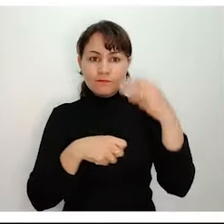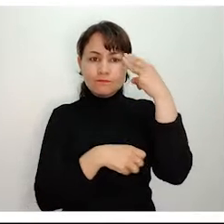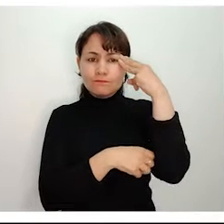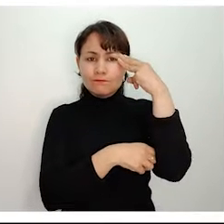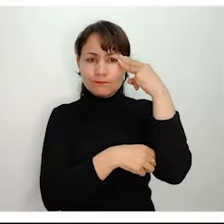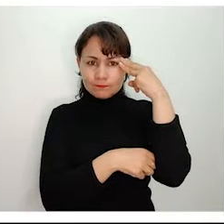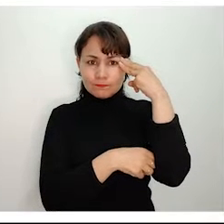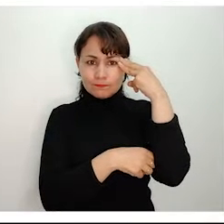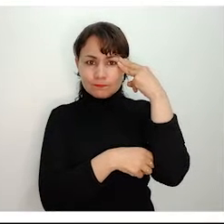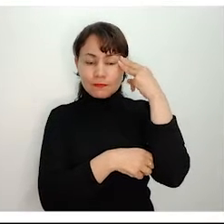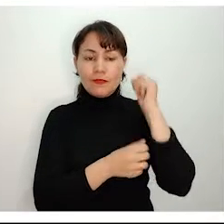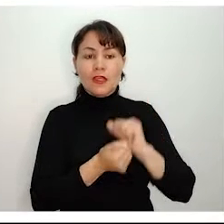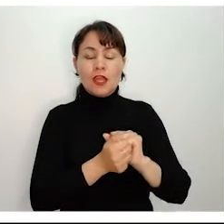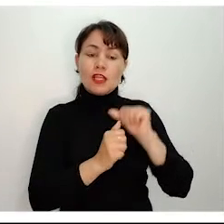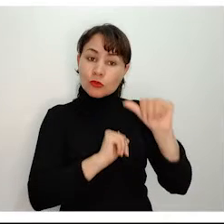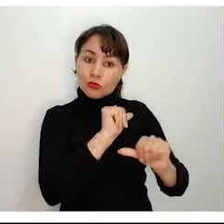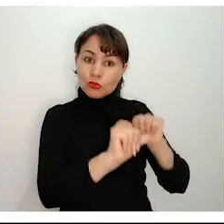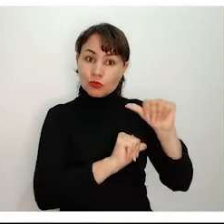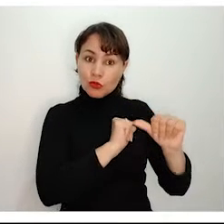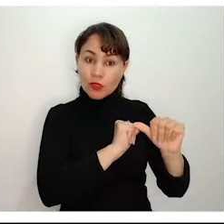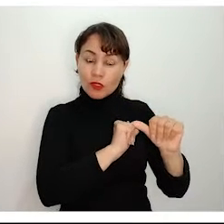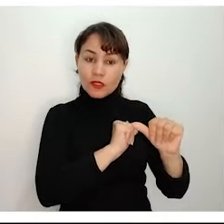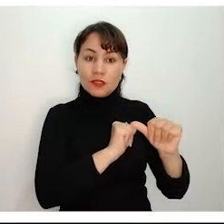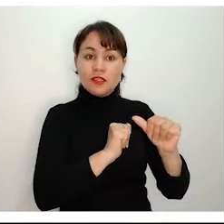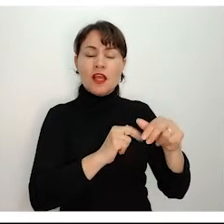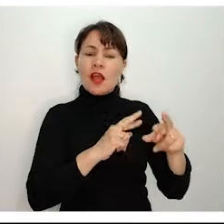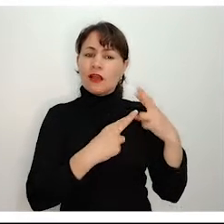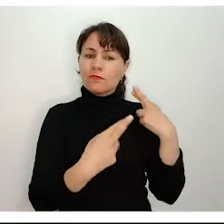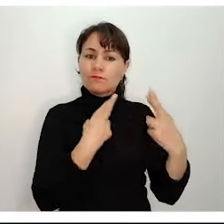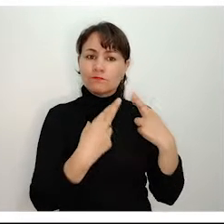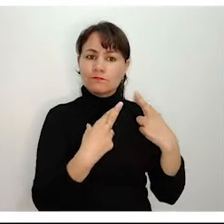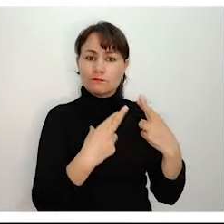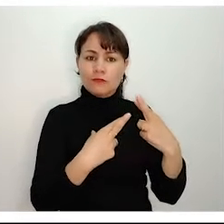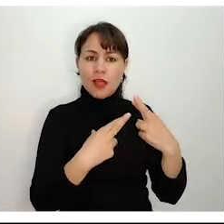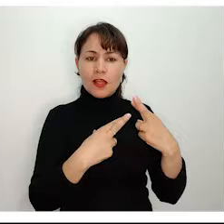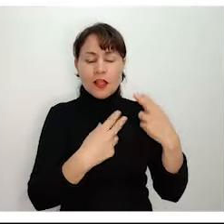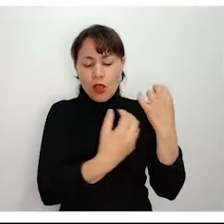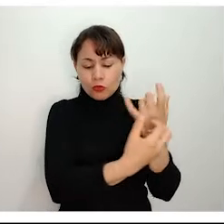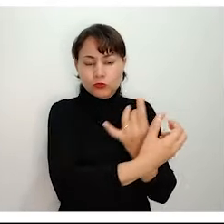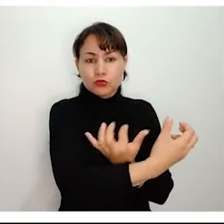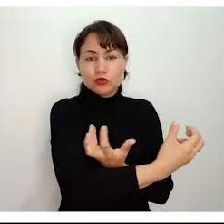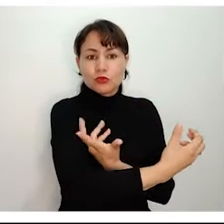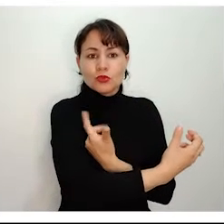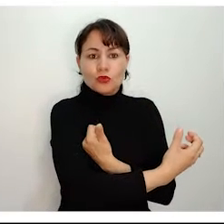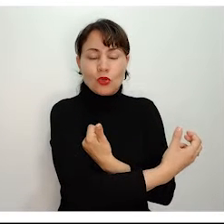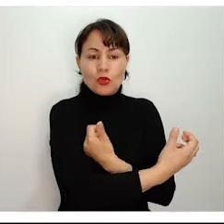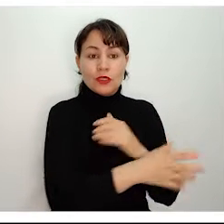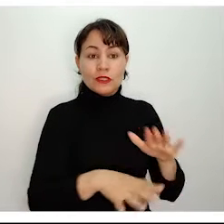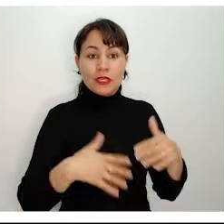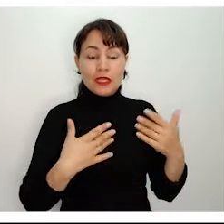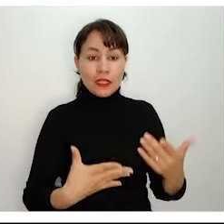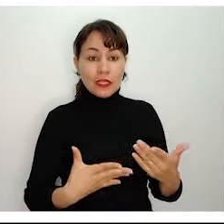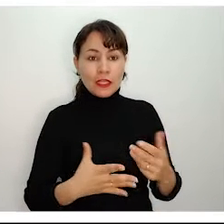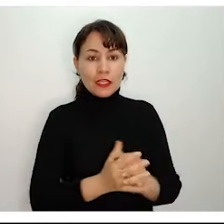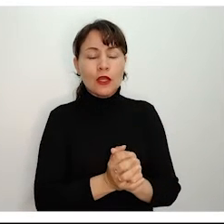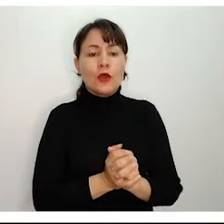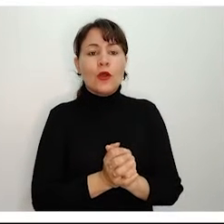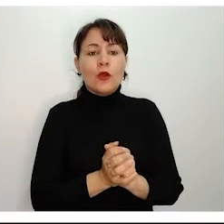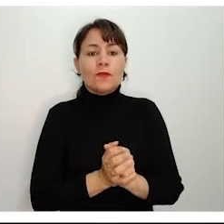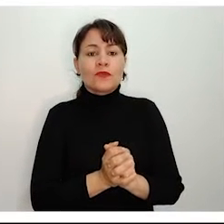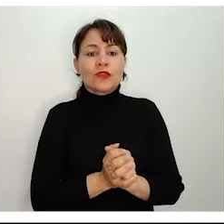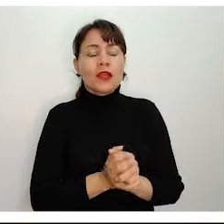às capacidades mentais, são mudanças relativas às capacidades socioemocionais. Então,